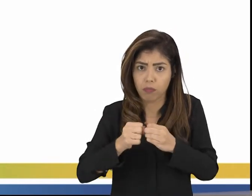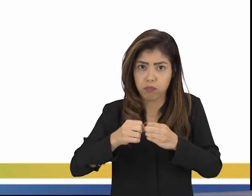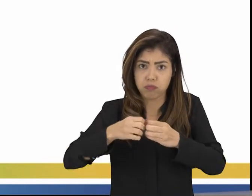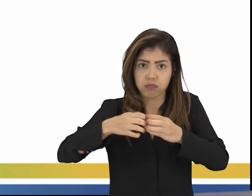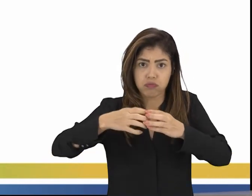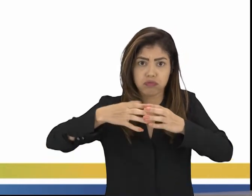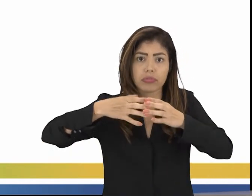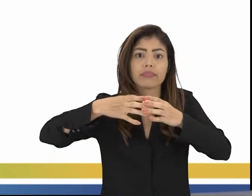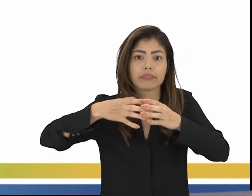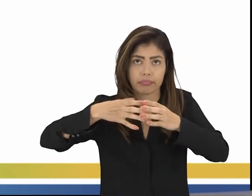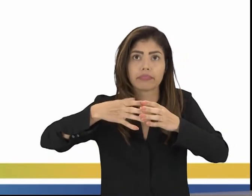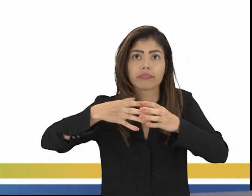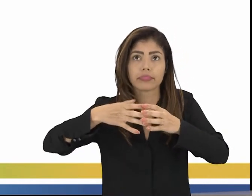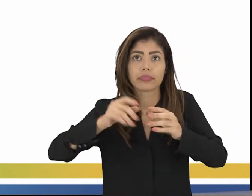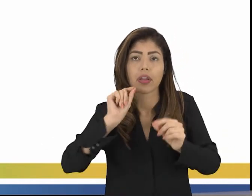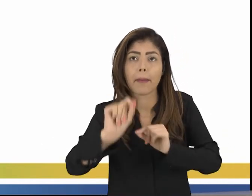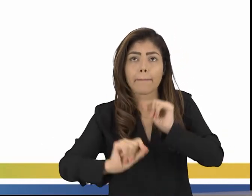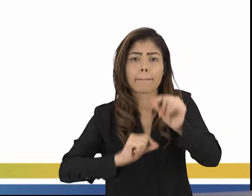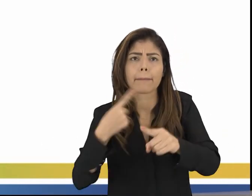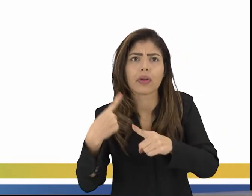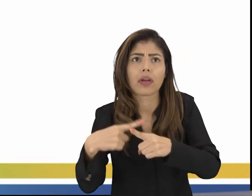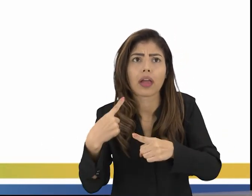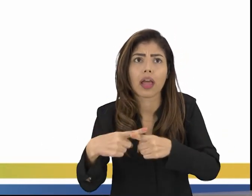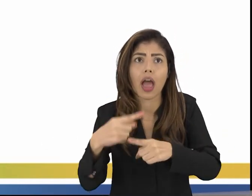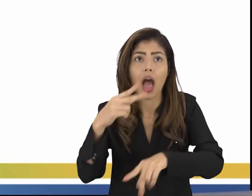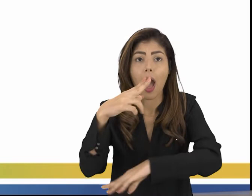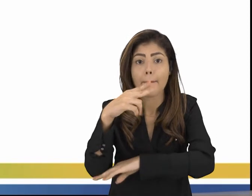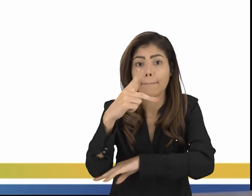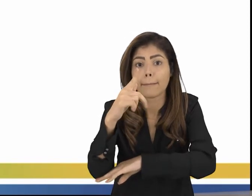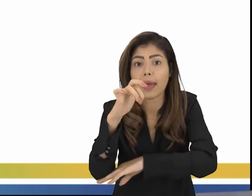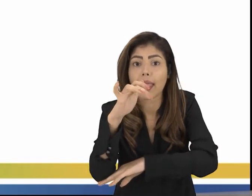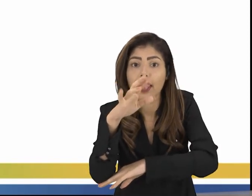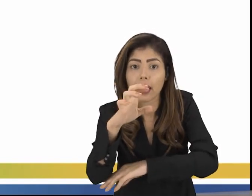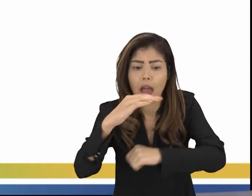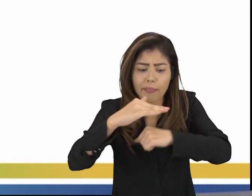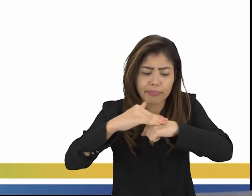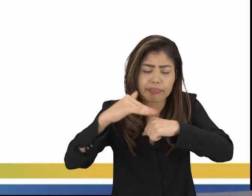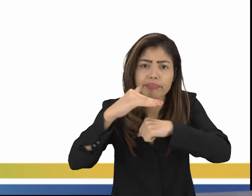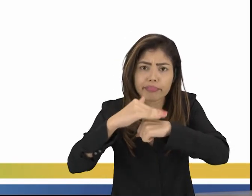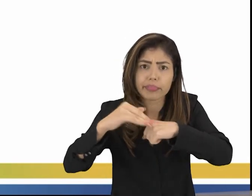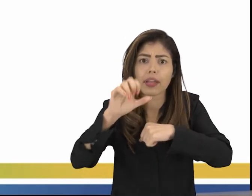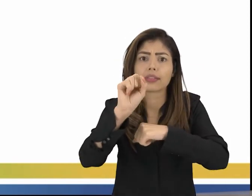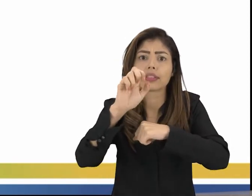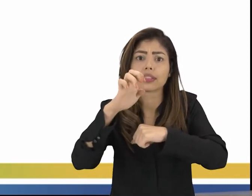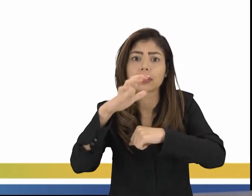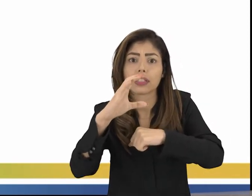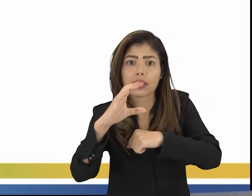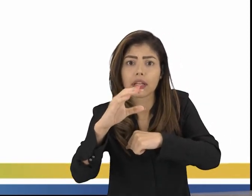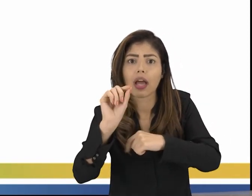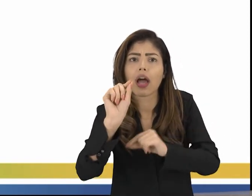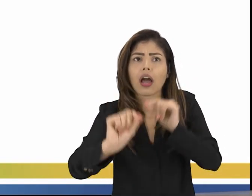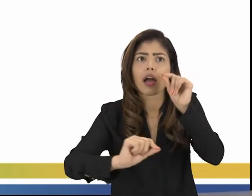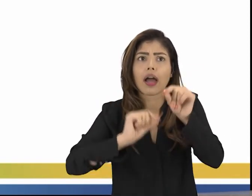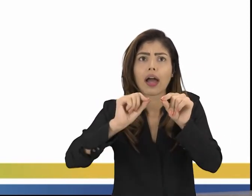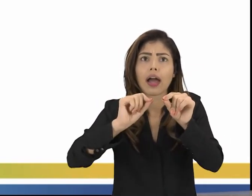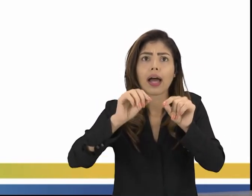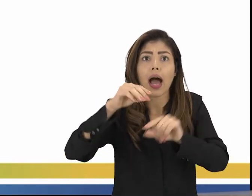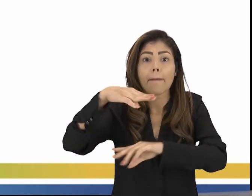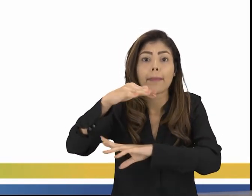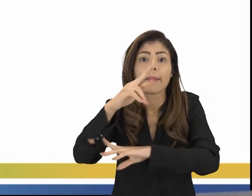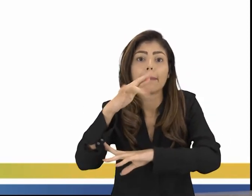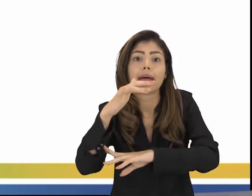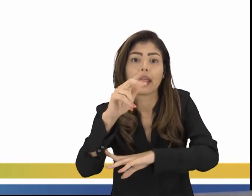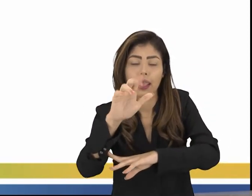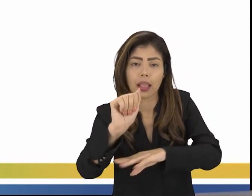incharão. Isso ocorre porque a pele da ameixa seca funciona como uma membrana